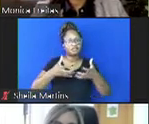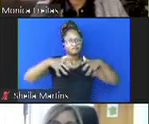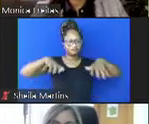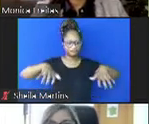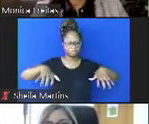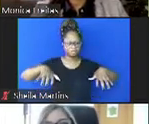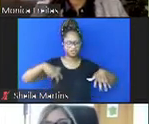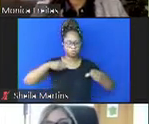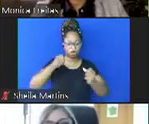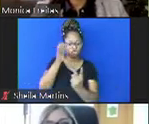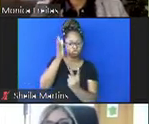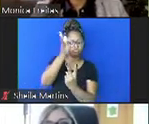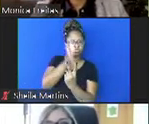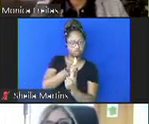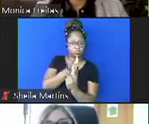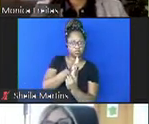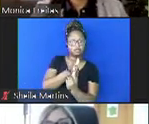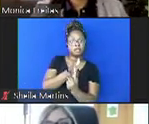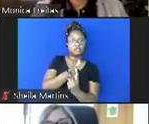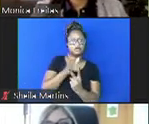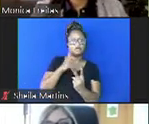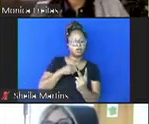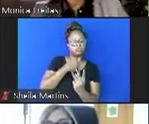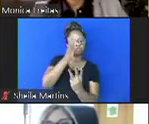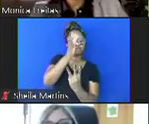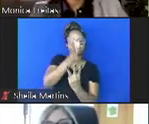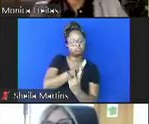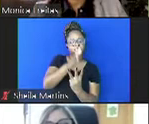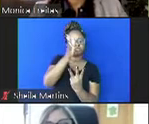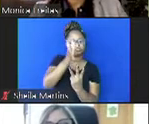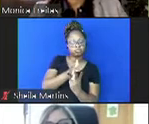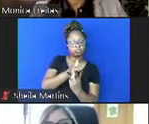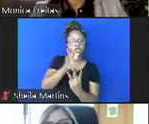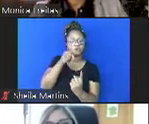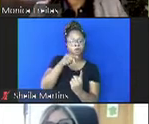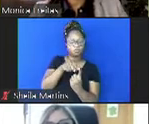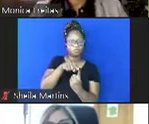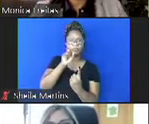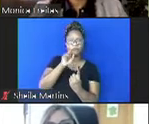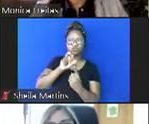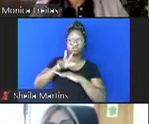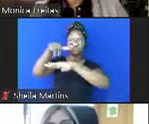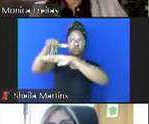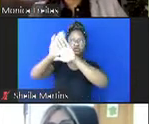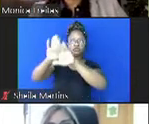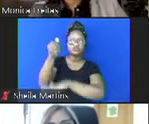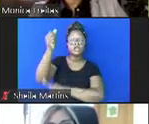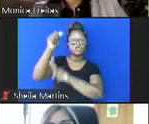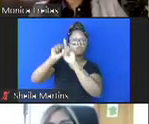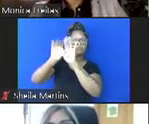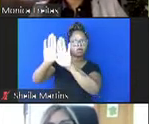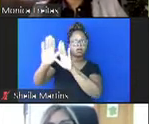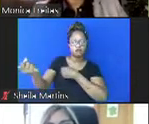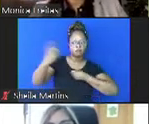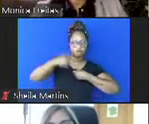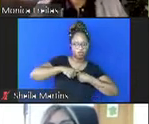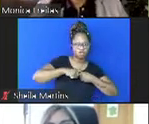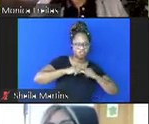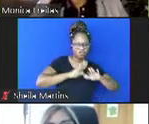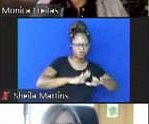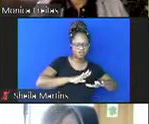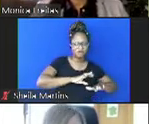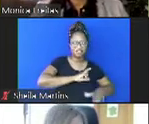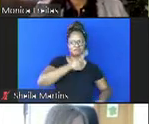estadia dele na Alemanha em 3 períodos. Então, ele pode ir para a Alemanha e ficar por 6 meses, voltar e, novamente, ficar mais